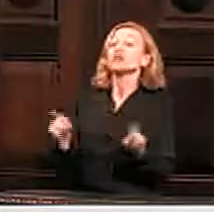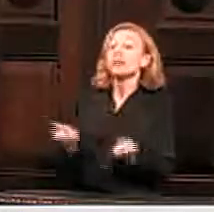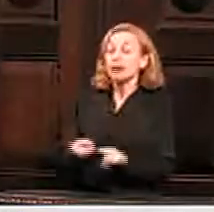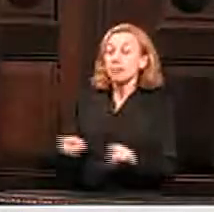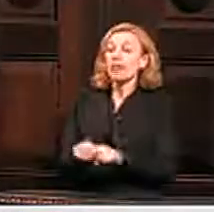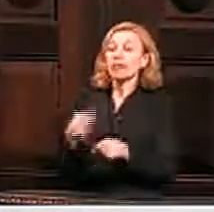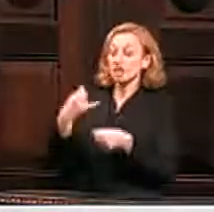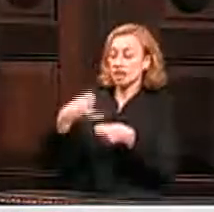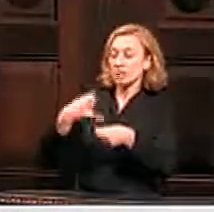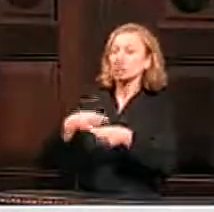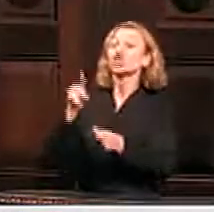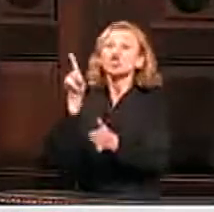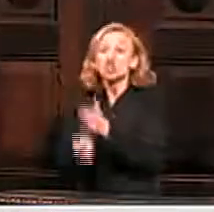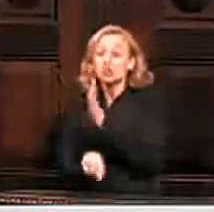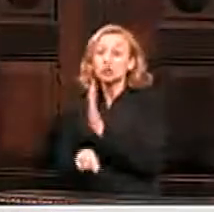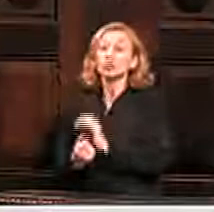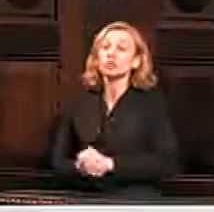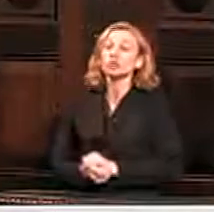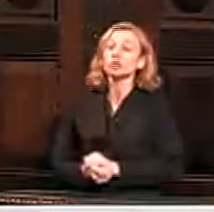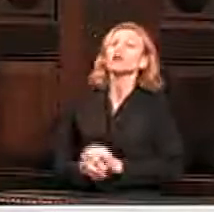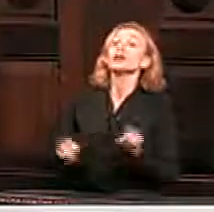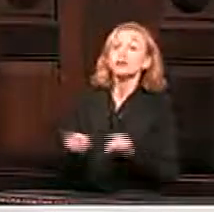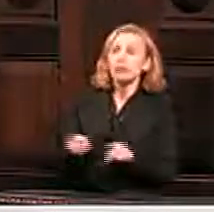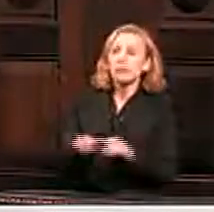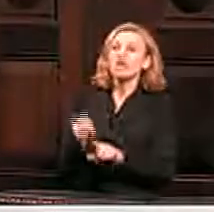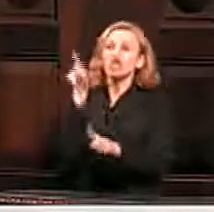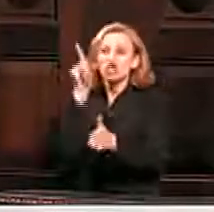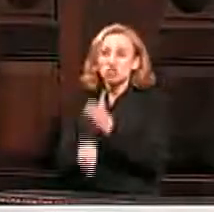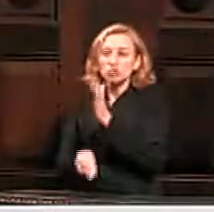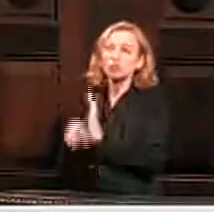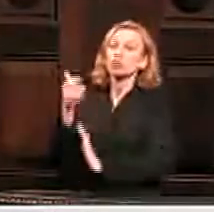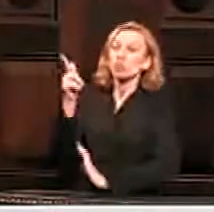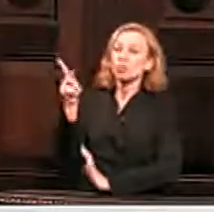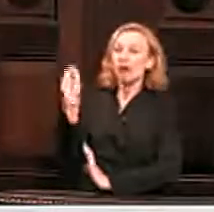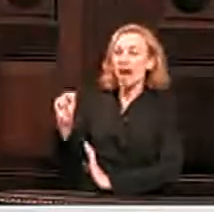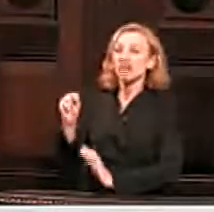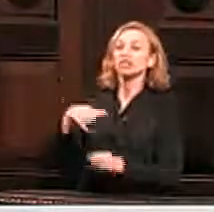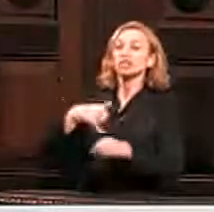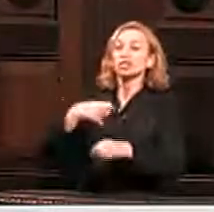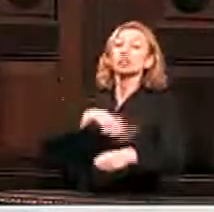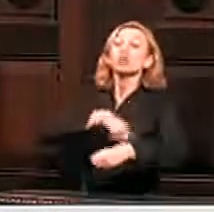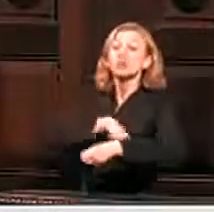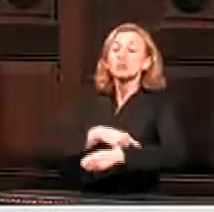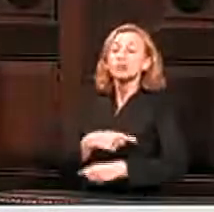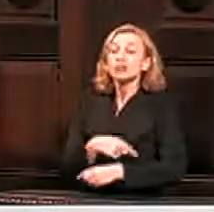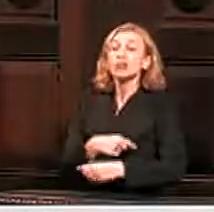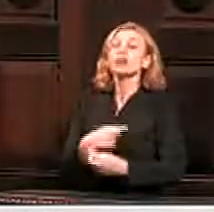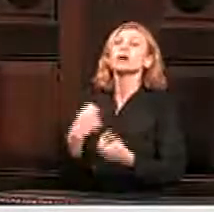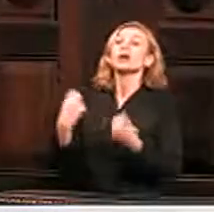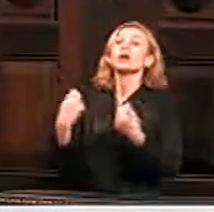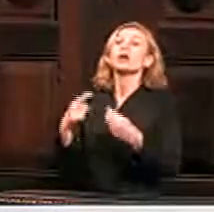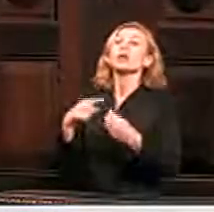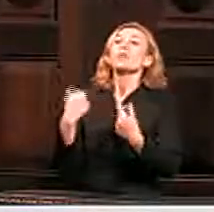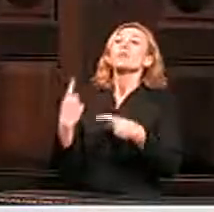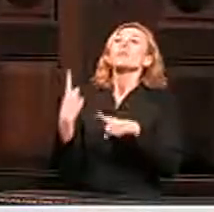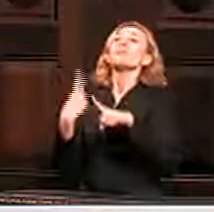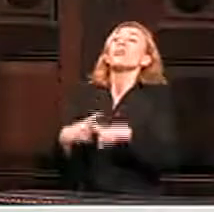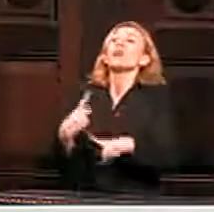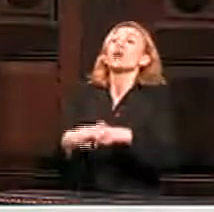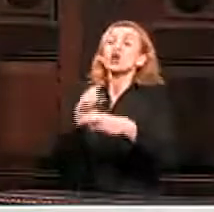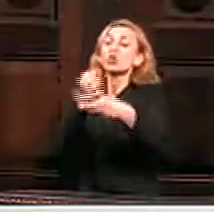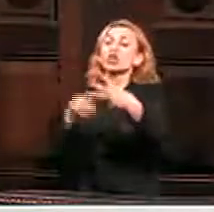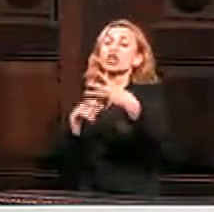gasolina? Por que não reduzir a alíquota em relação ao gás de cozinha? Que tem a ver exatamente